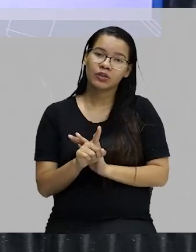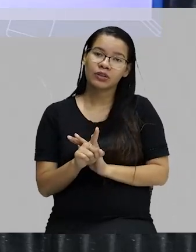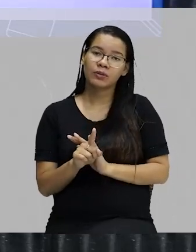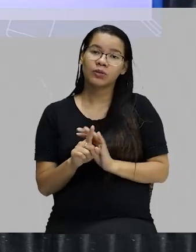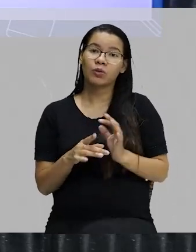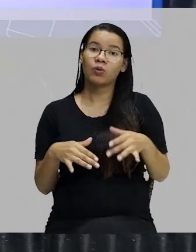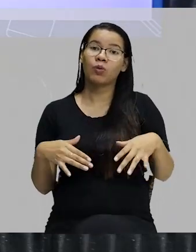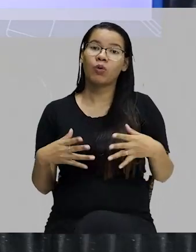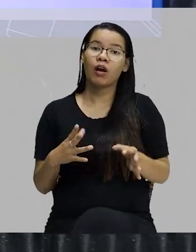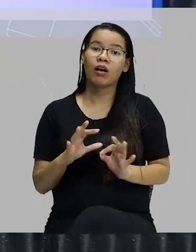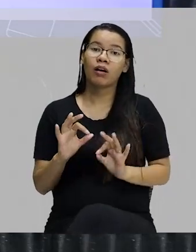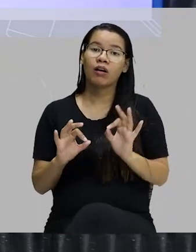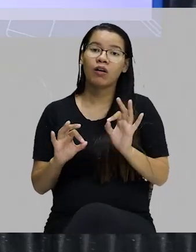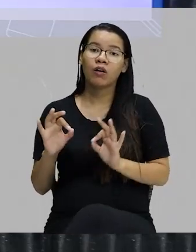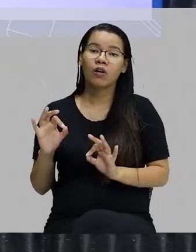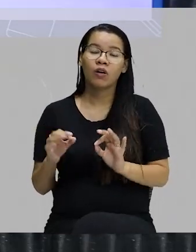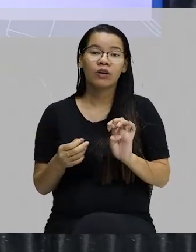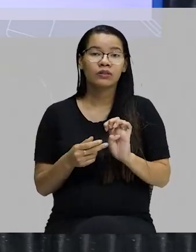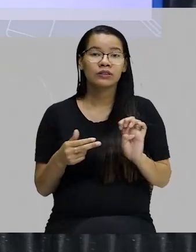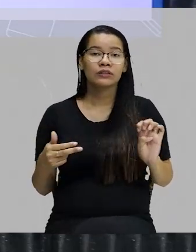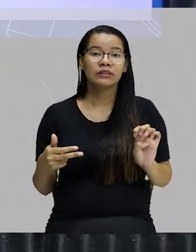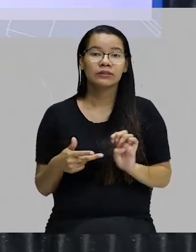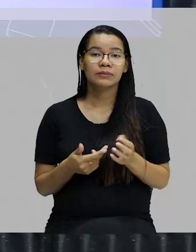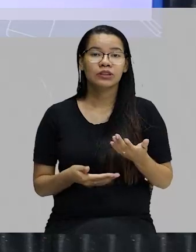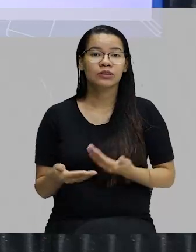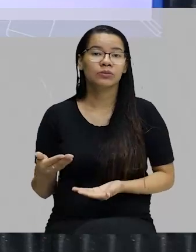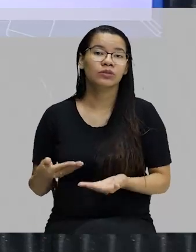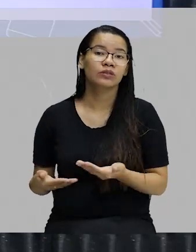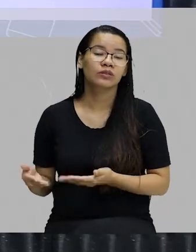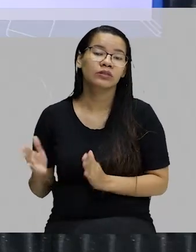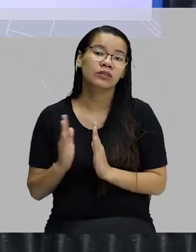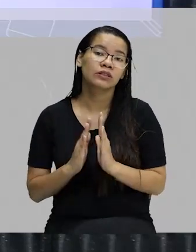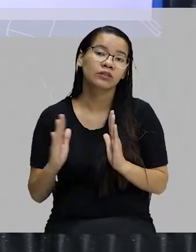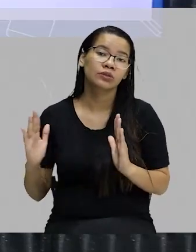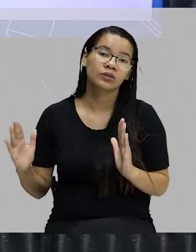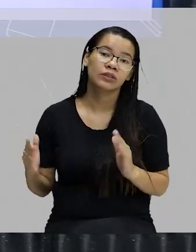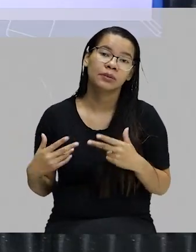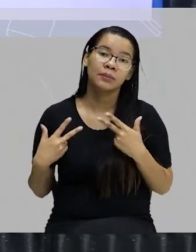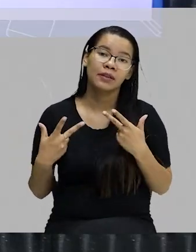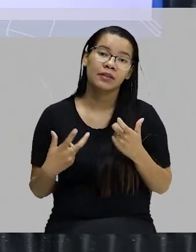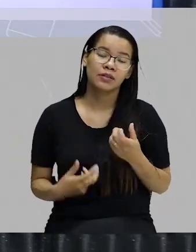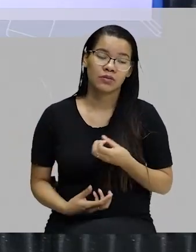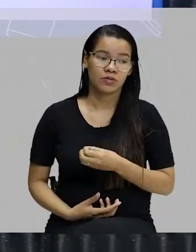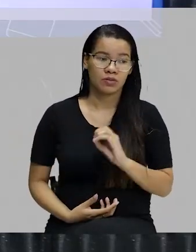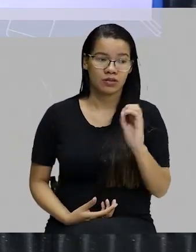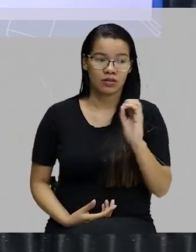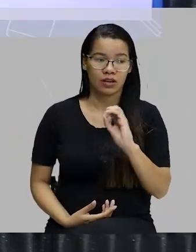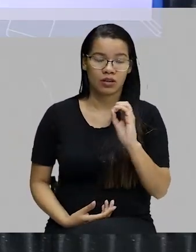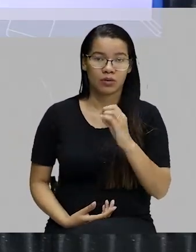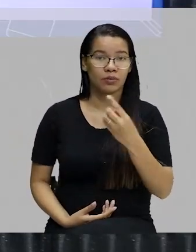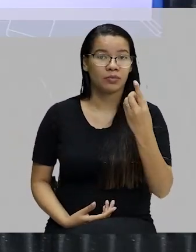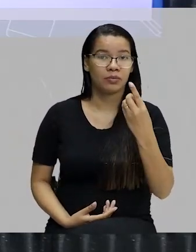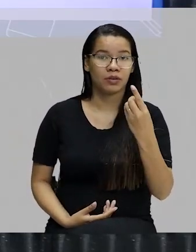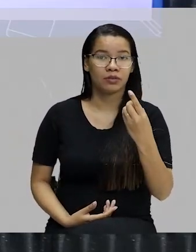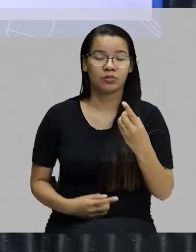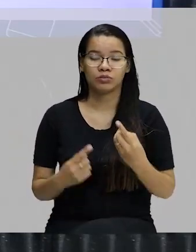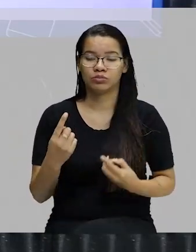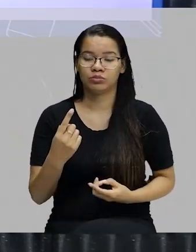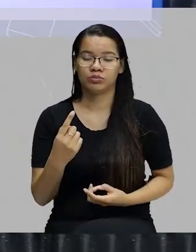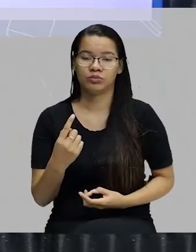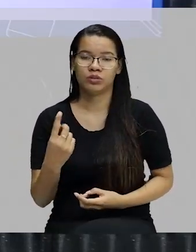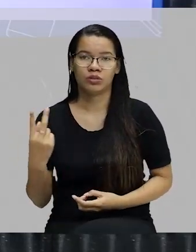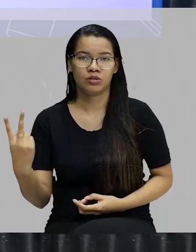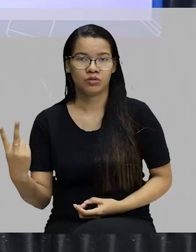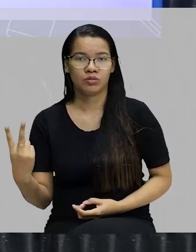pela ordem dos elementos dispostos na sequência. Perceba que aqui o 0 é o primeiro termo, o 1 o segundo e